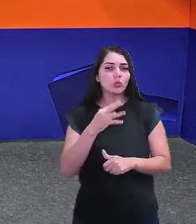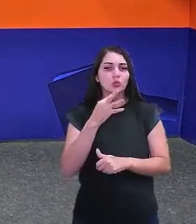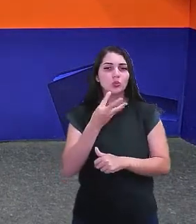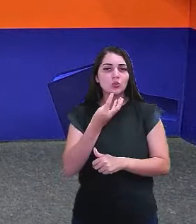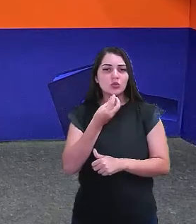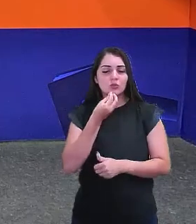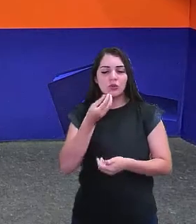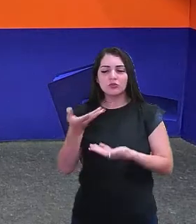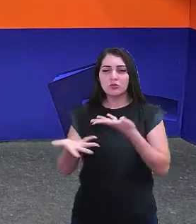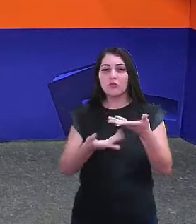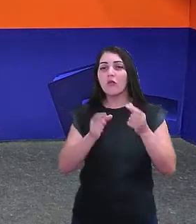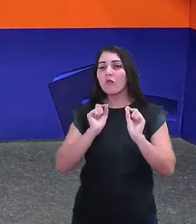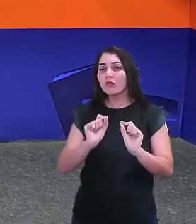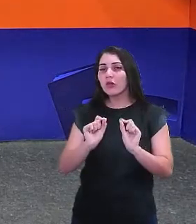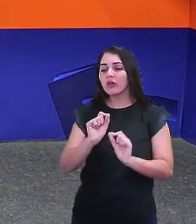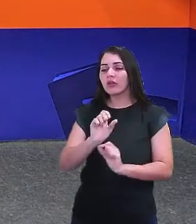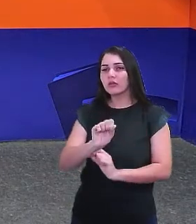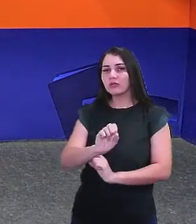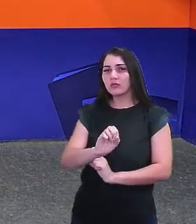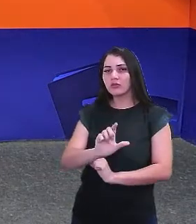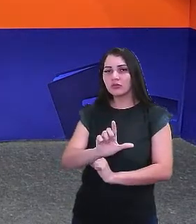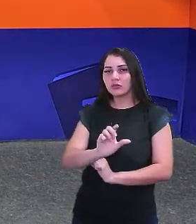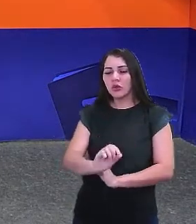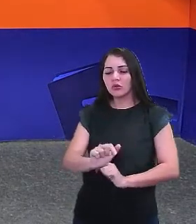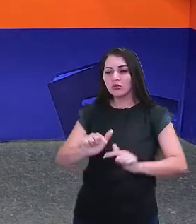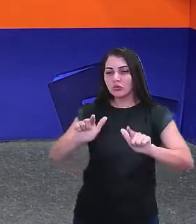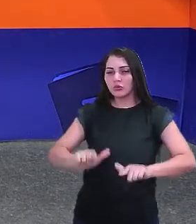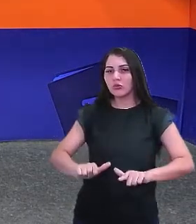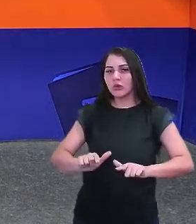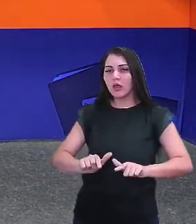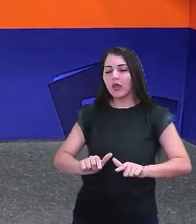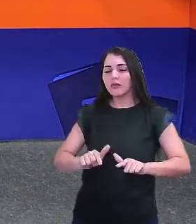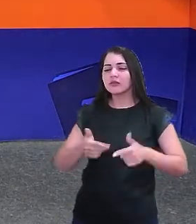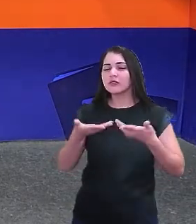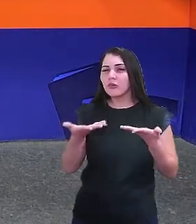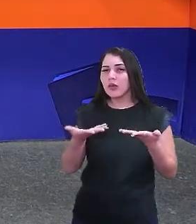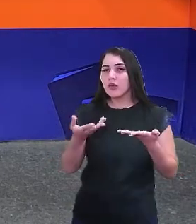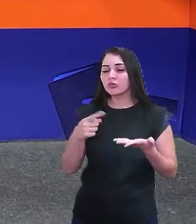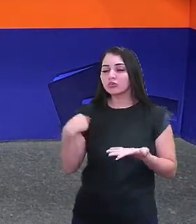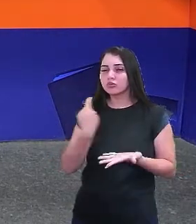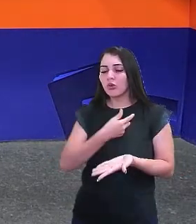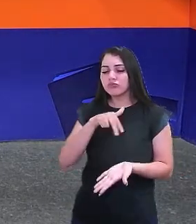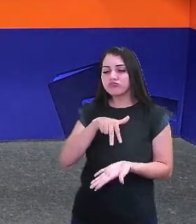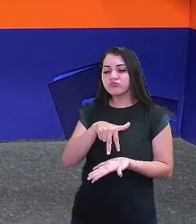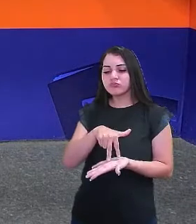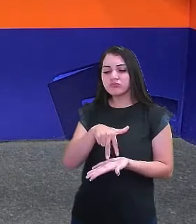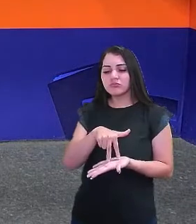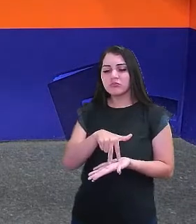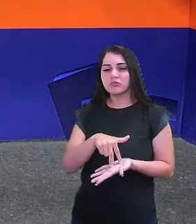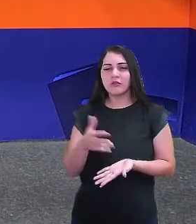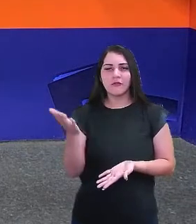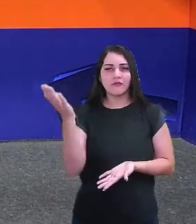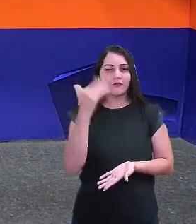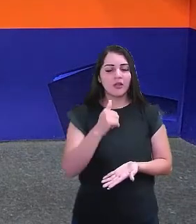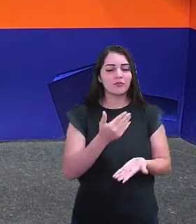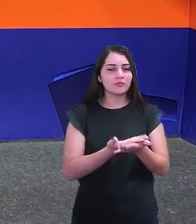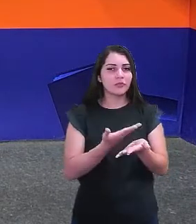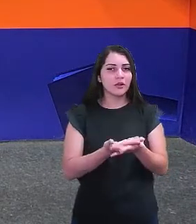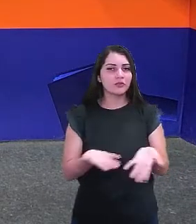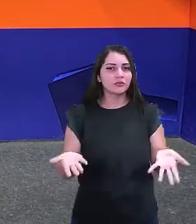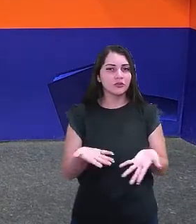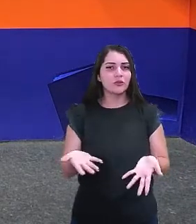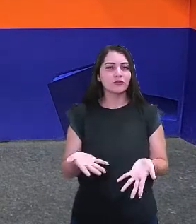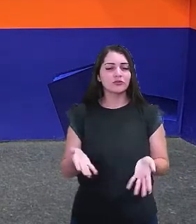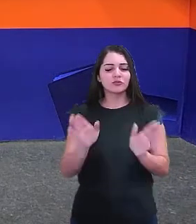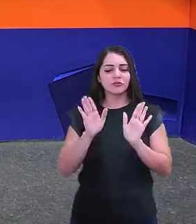envolve o solo, o lugar onde a gente pisa. Vamos lá, simbora para a nossa aula de hoje? Então, se